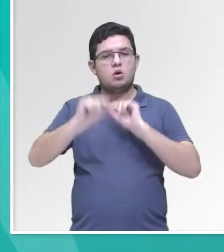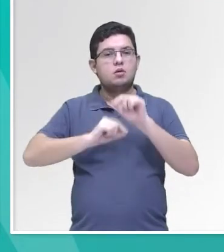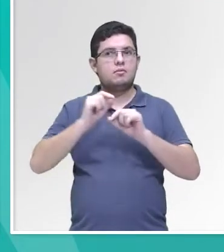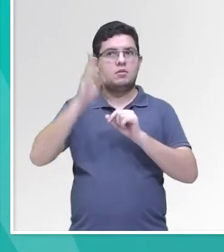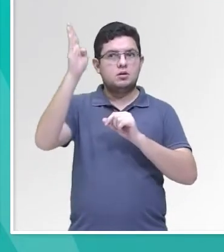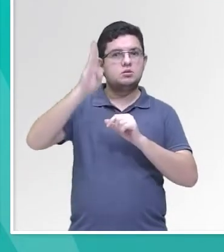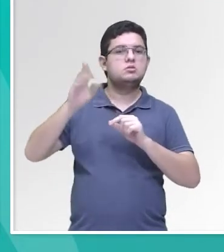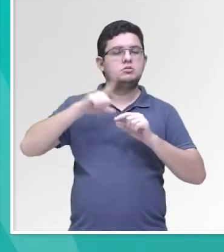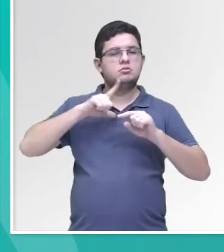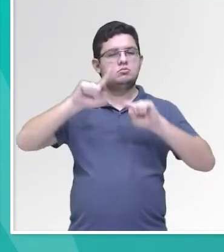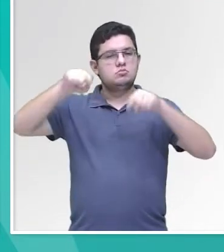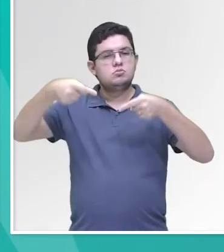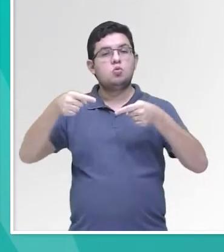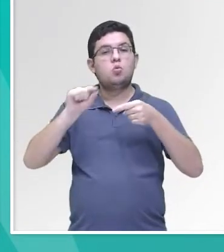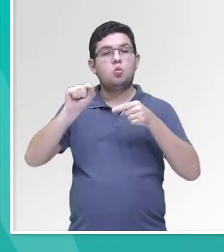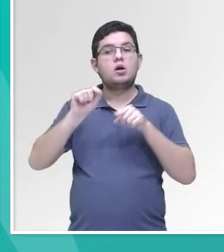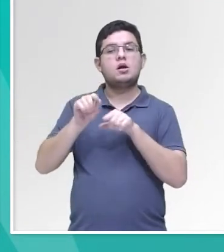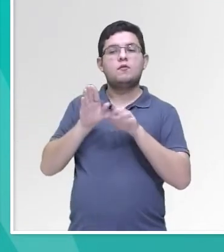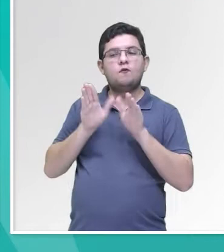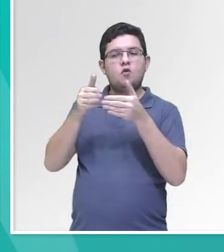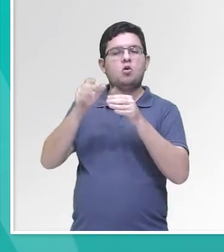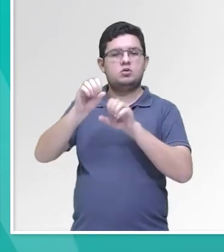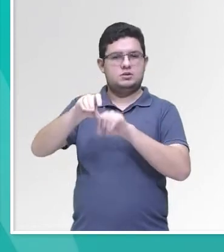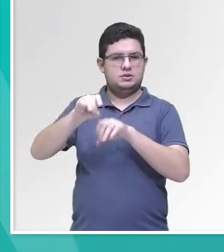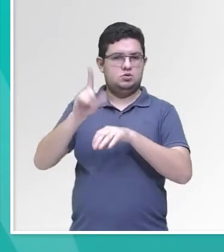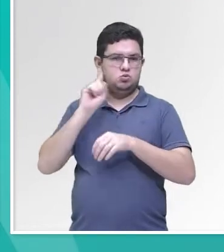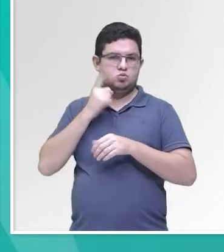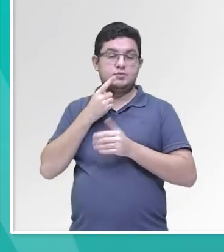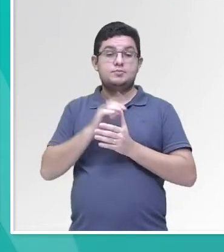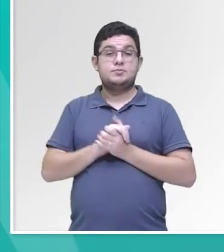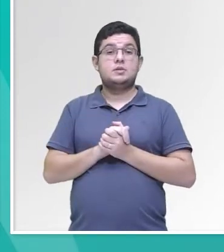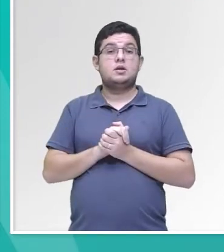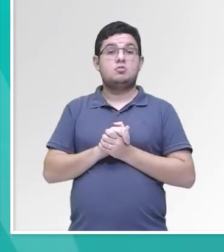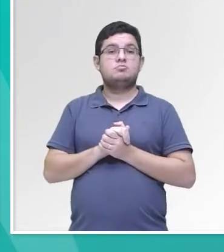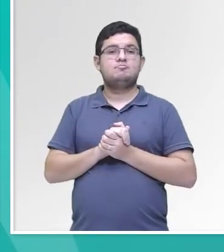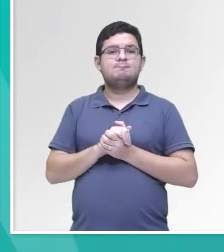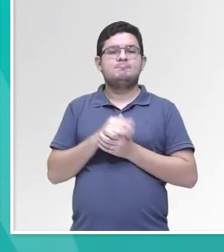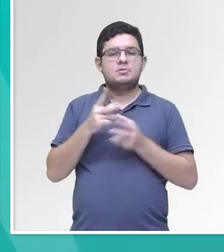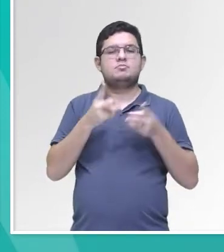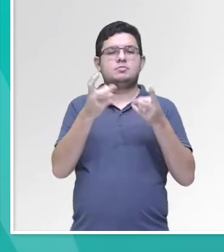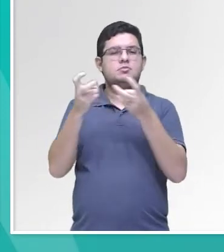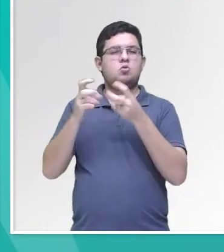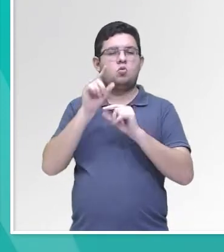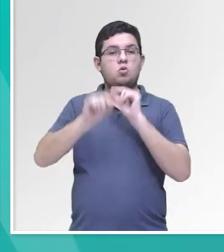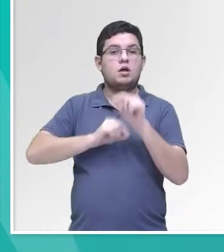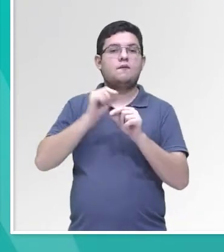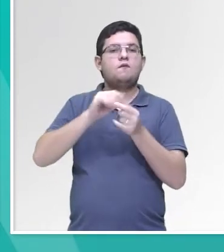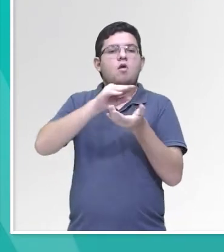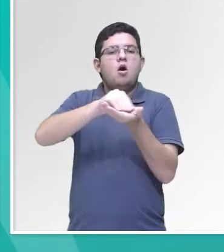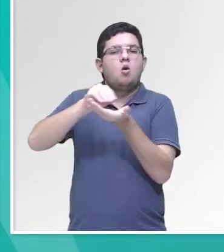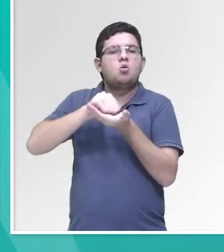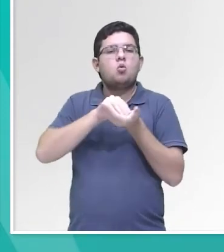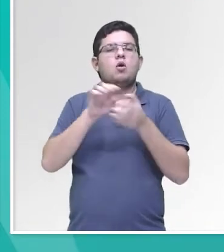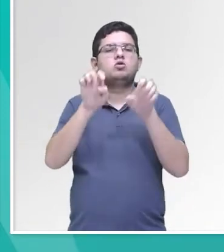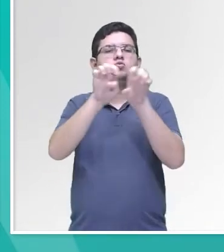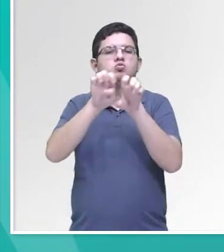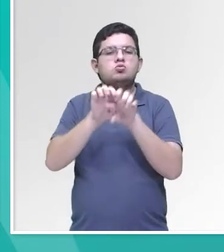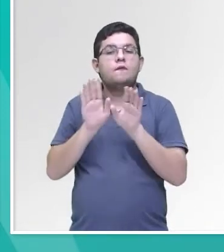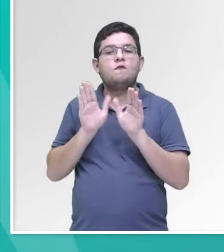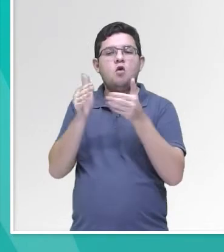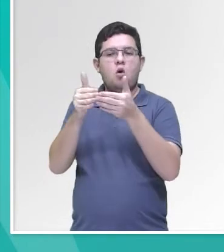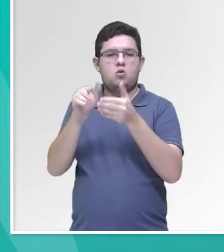contexto, torna-se evidente a carência de estrutura especializada no acompanhamento desse público, bem como a